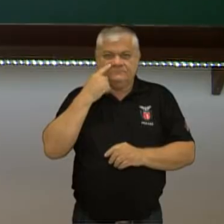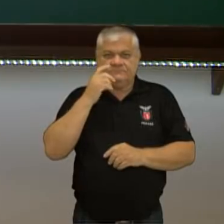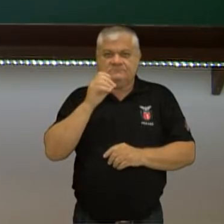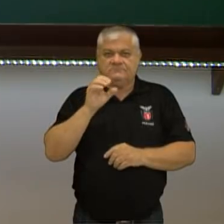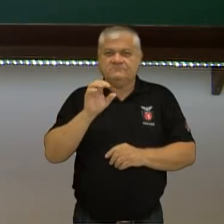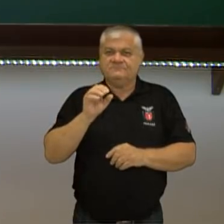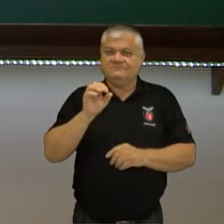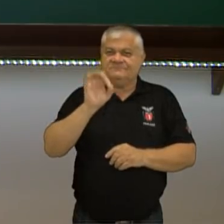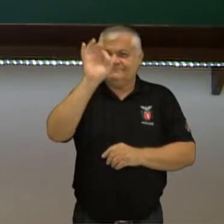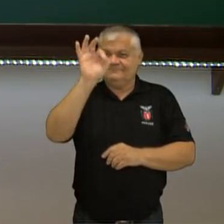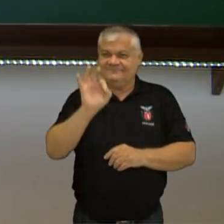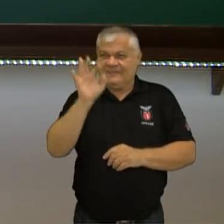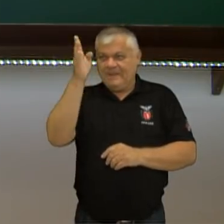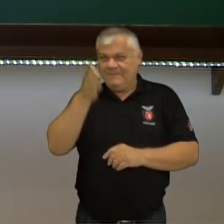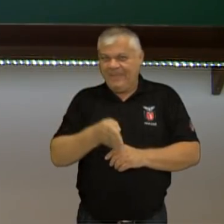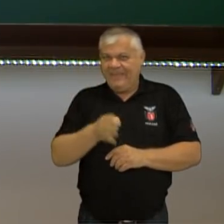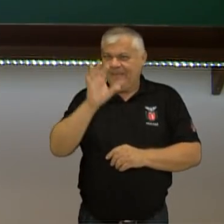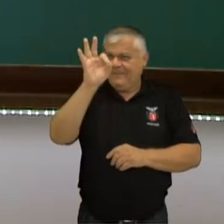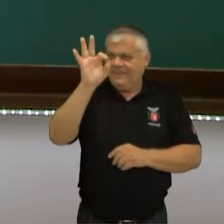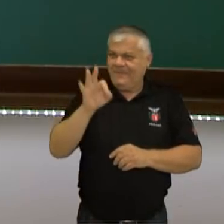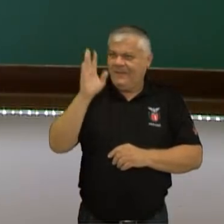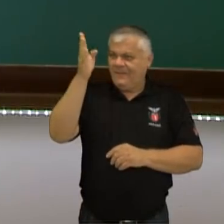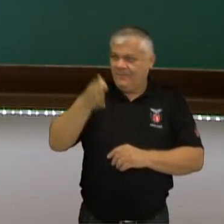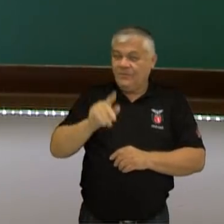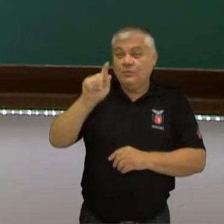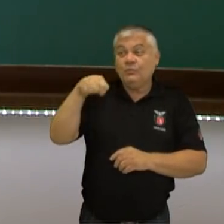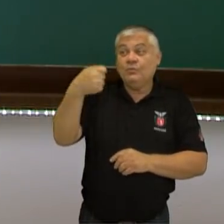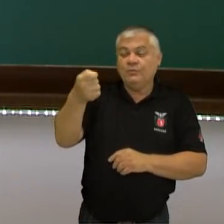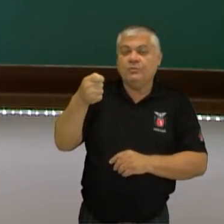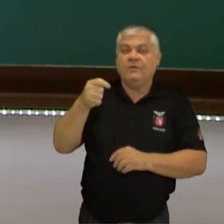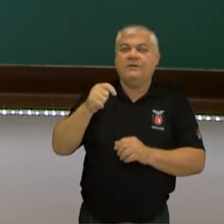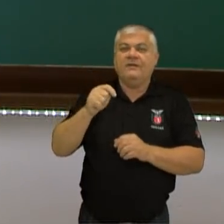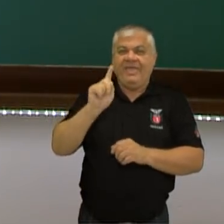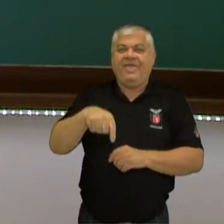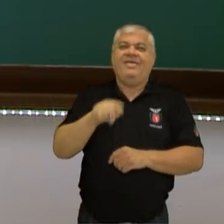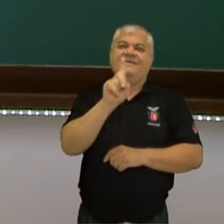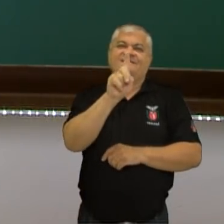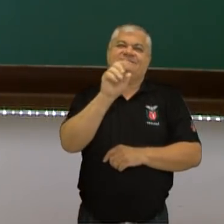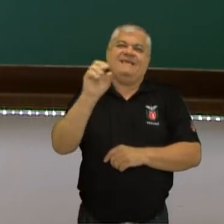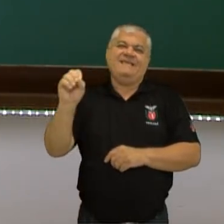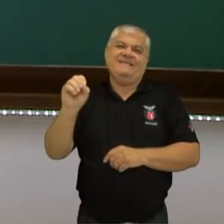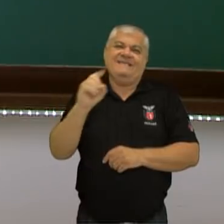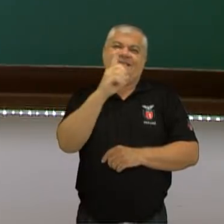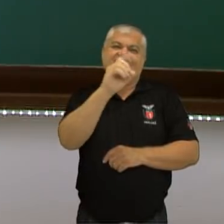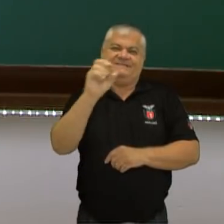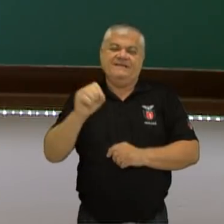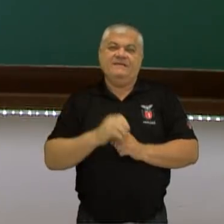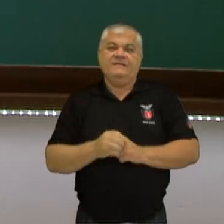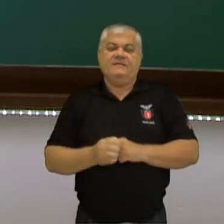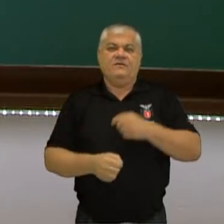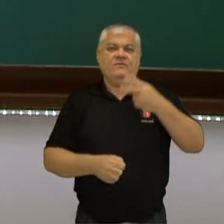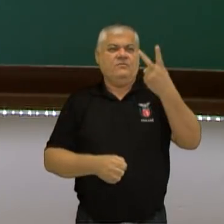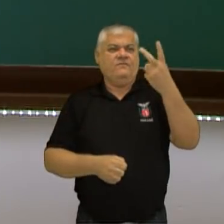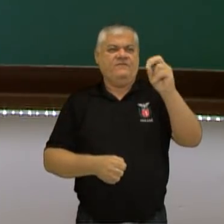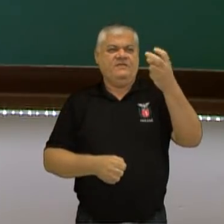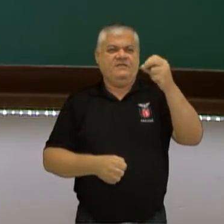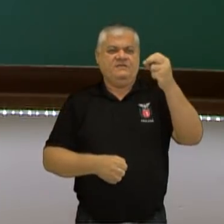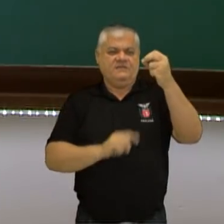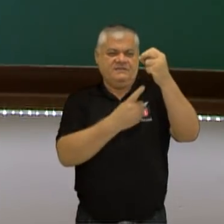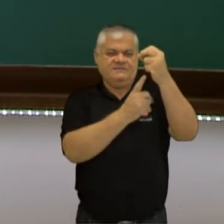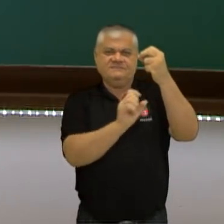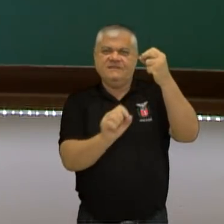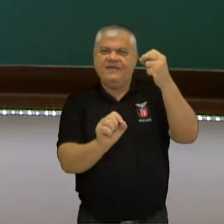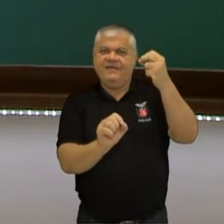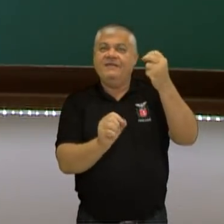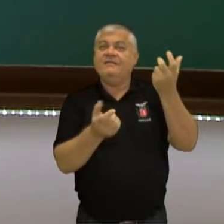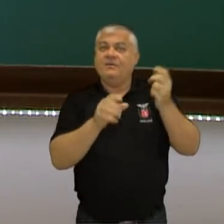a bolinha, representa o quê? Representa o denominador 100 em uma fração. Então, se eu tenho lá 20 sobre 100, é a mesma coisa que 20,